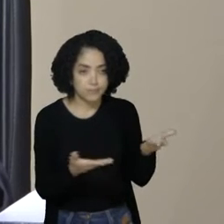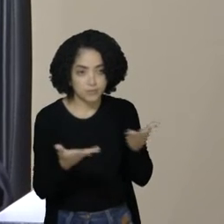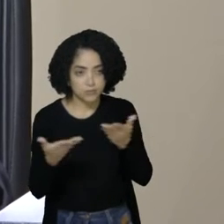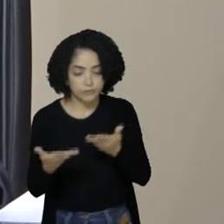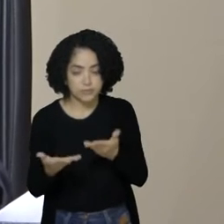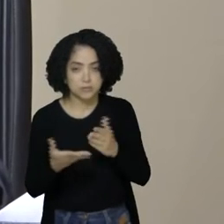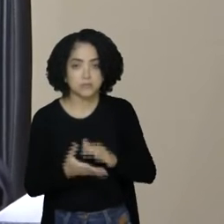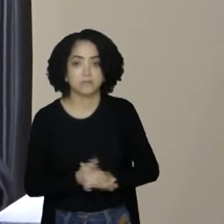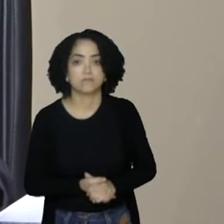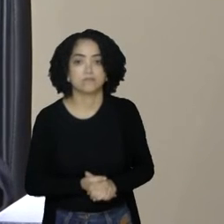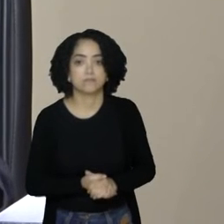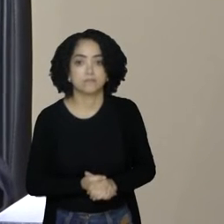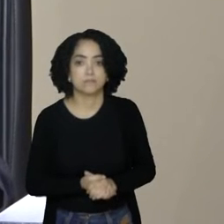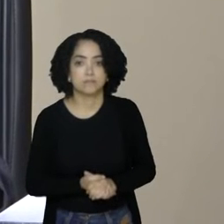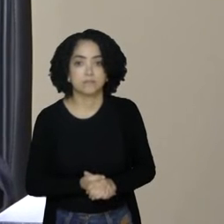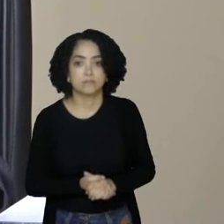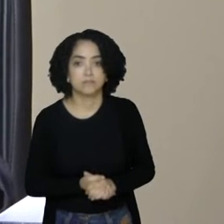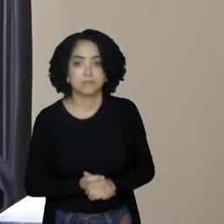hoje.